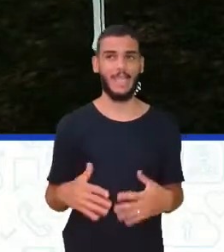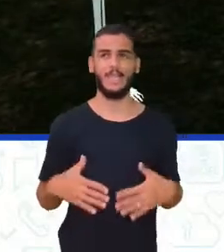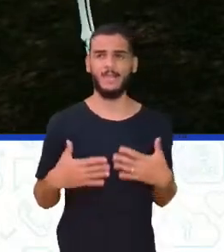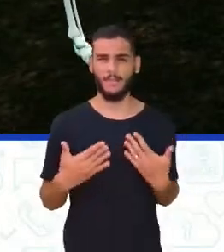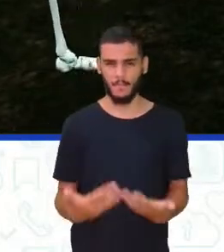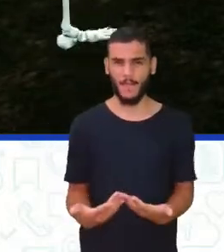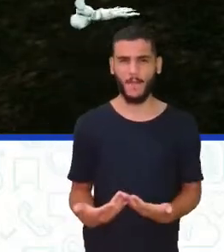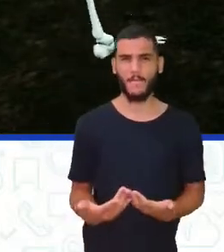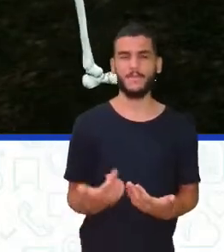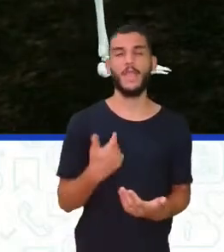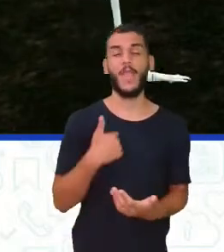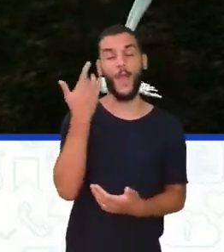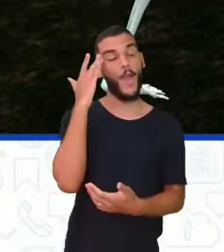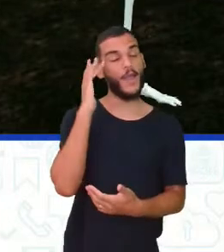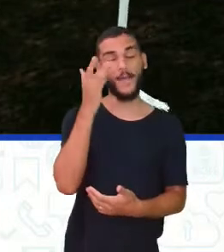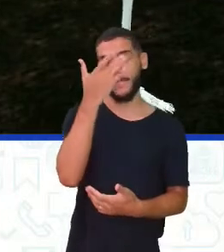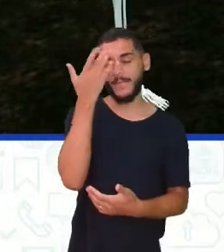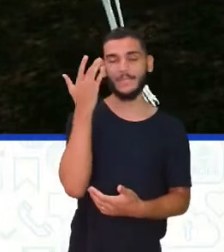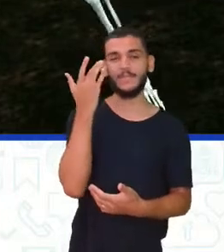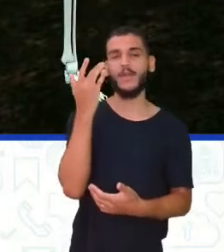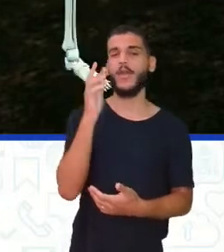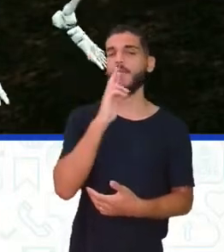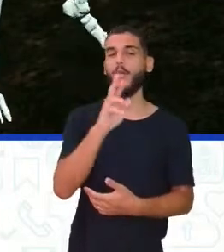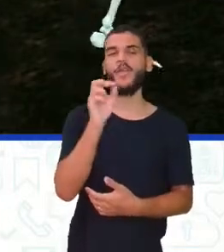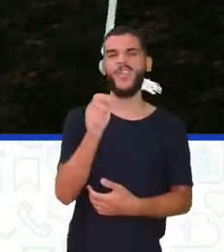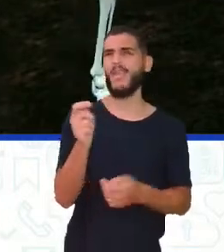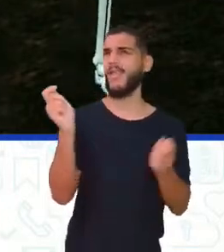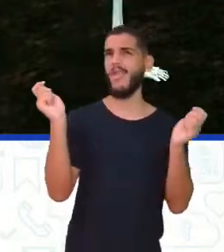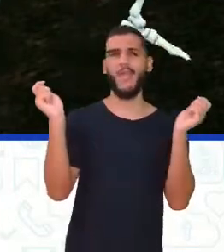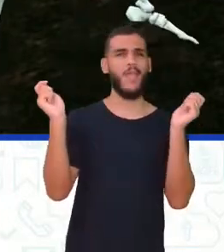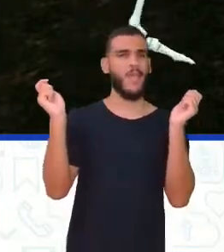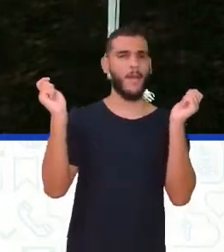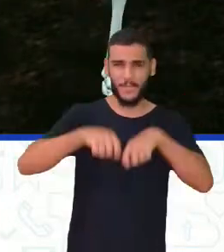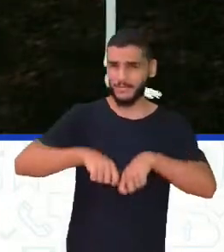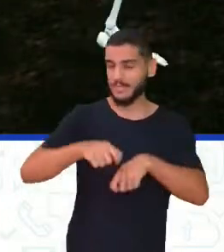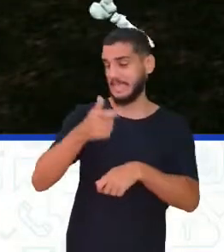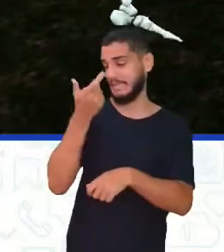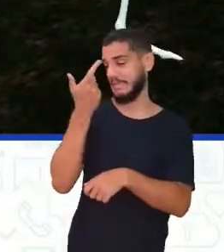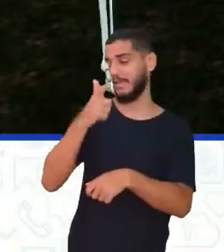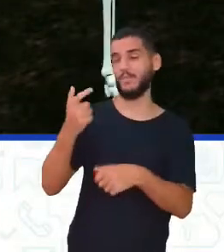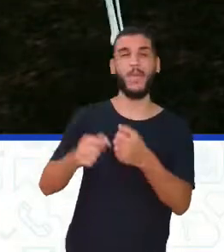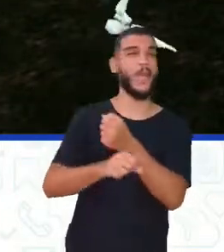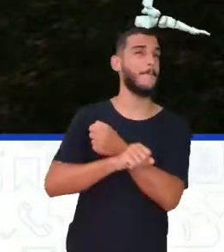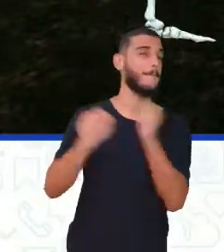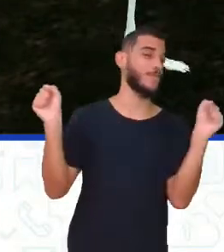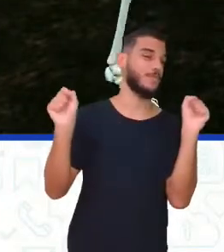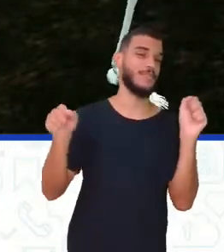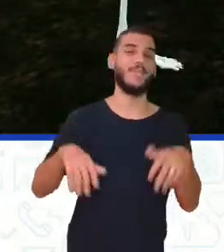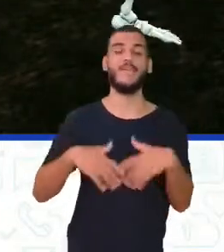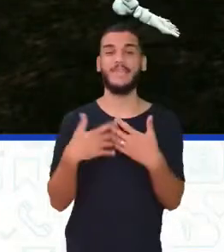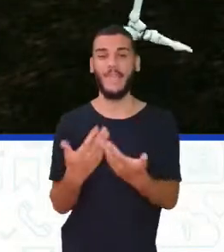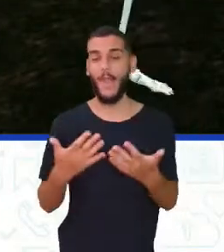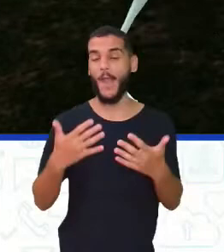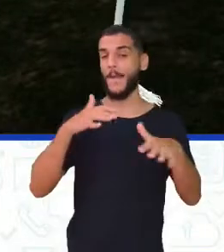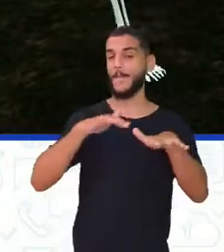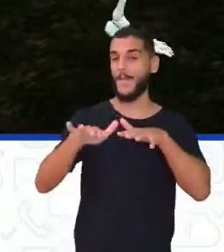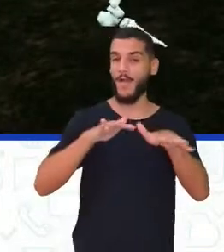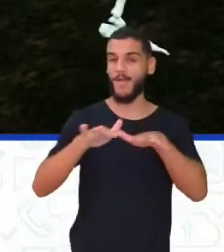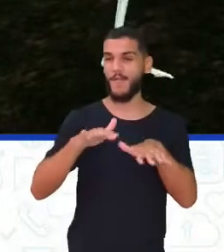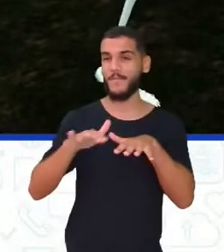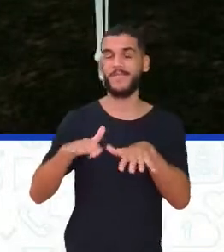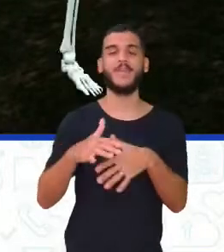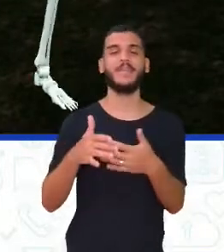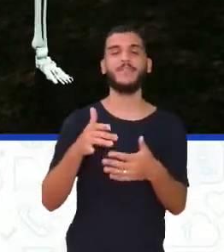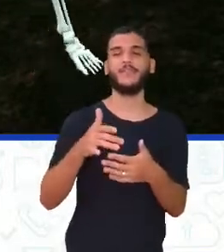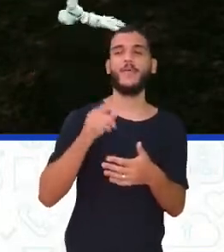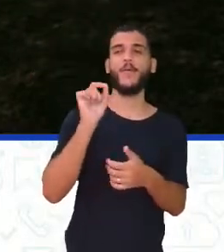Acredito que alguns devem ter colocado que é impossível, né, que esse esqueleto faça todos esses movimentos. Esses movimentos seriam aí, vamos dizer